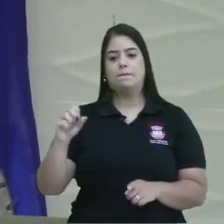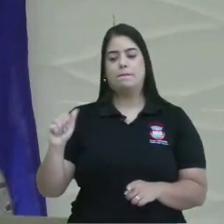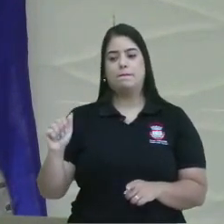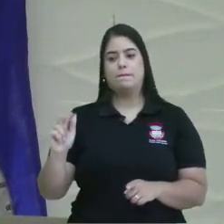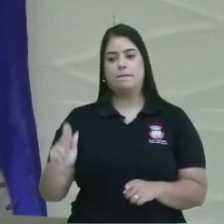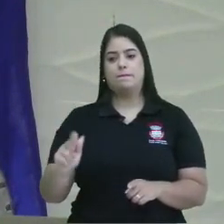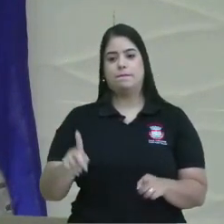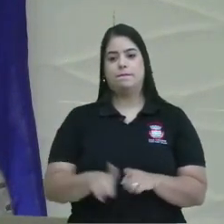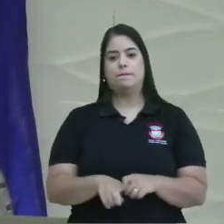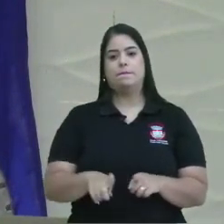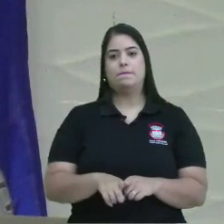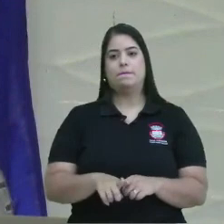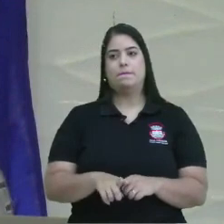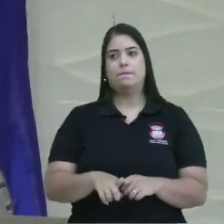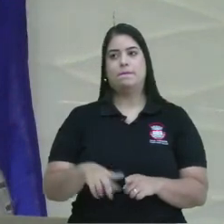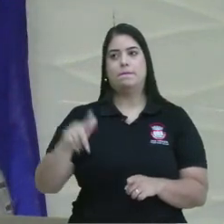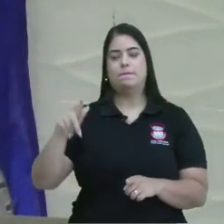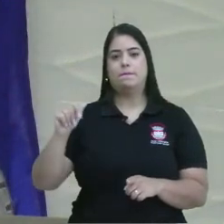Nida.